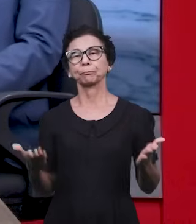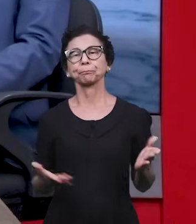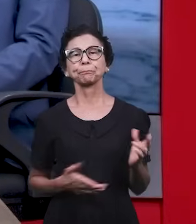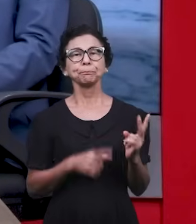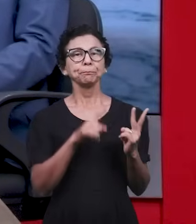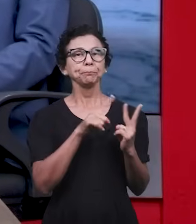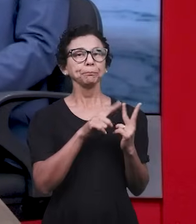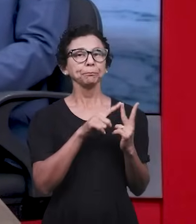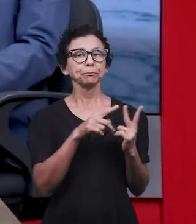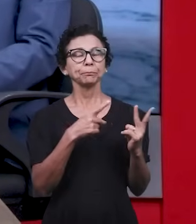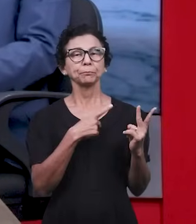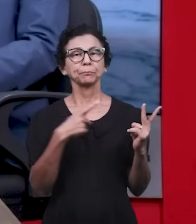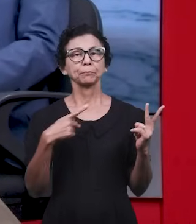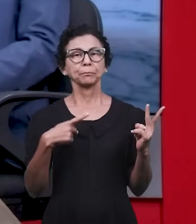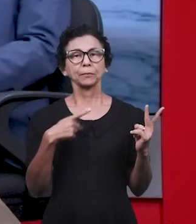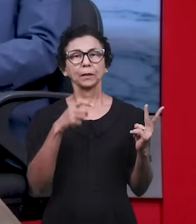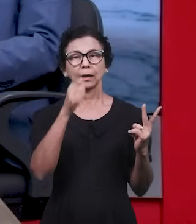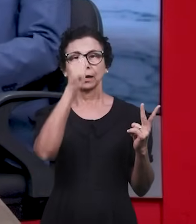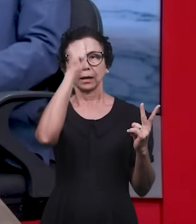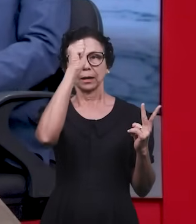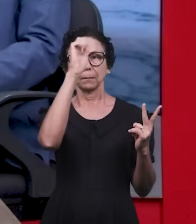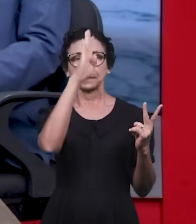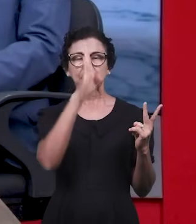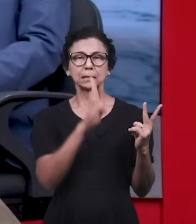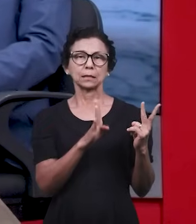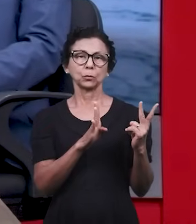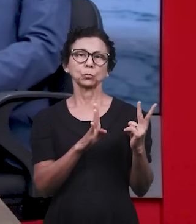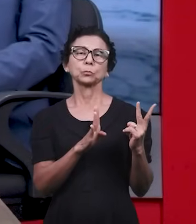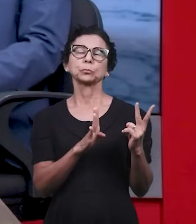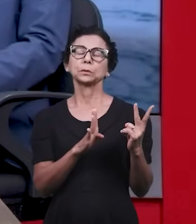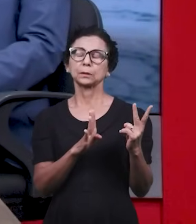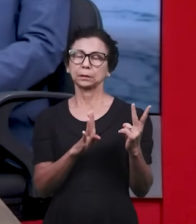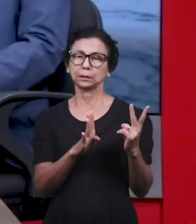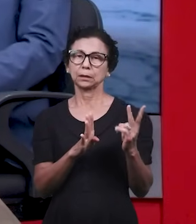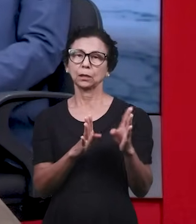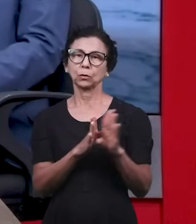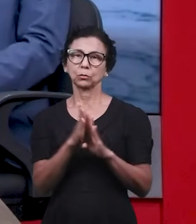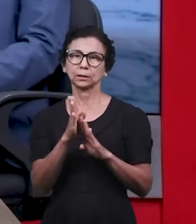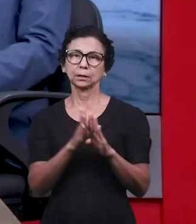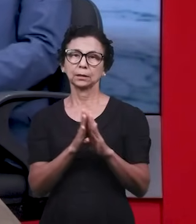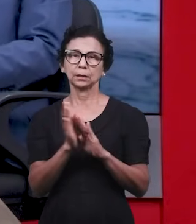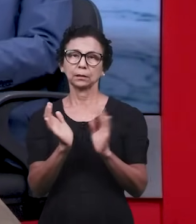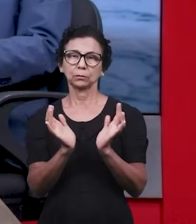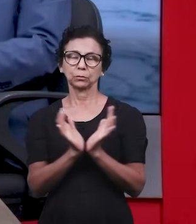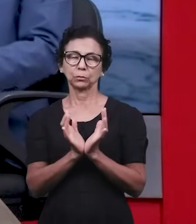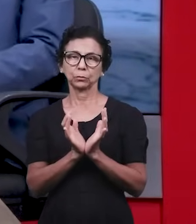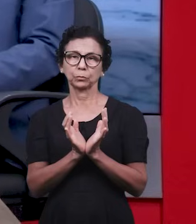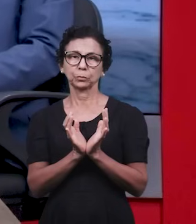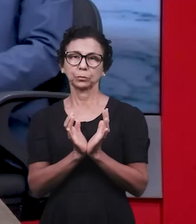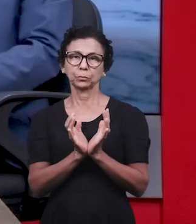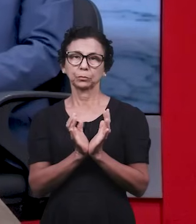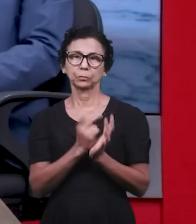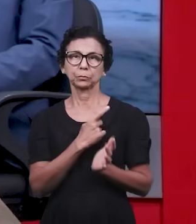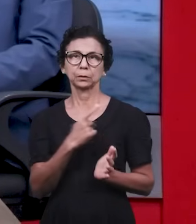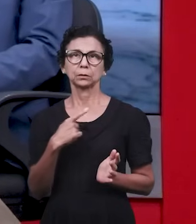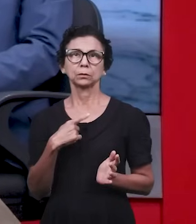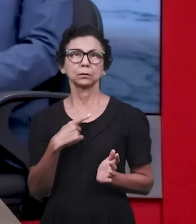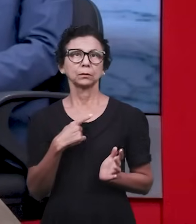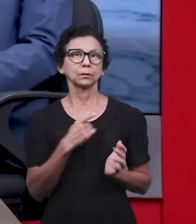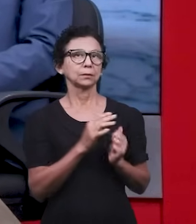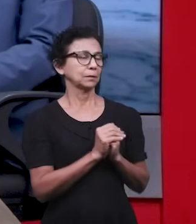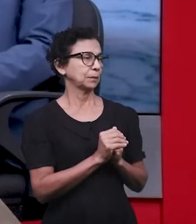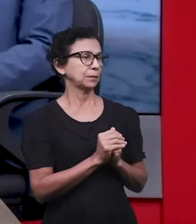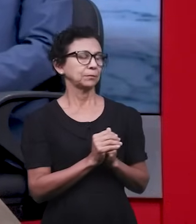E o pastor Alexandre Brasil, que é um dos conselheiros também da igreja. Nós vamos...